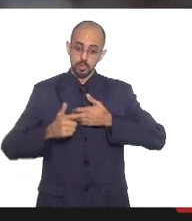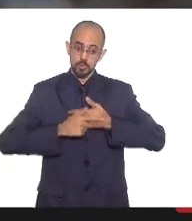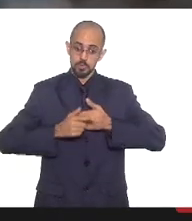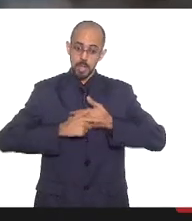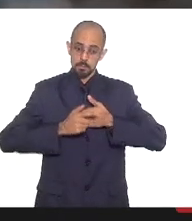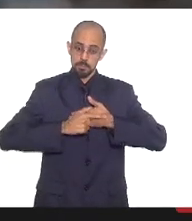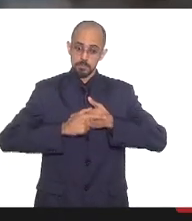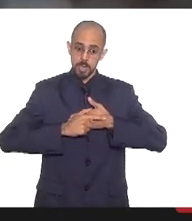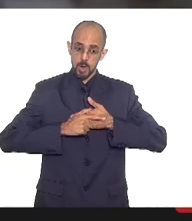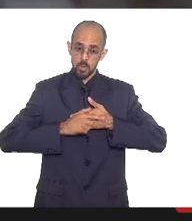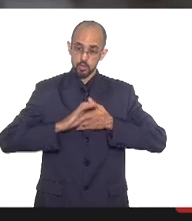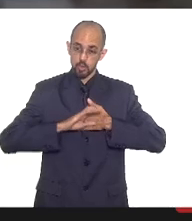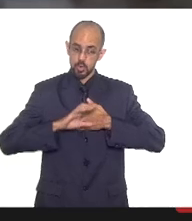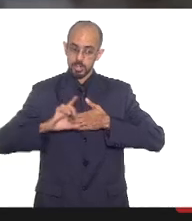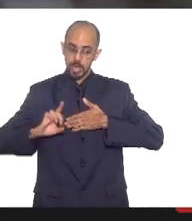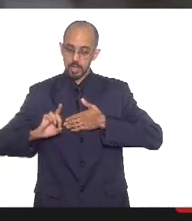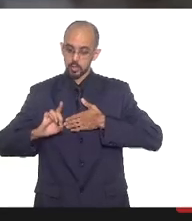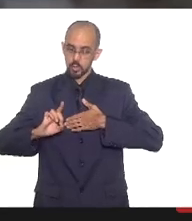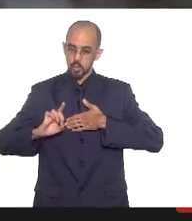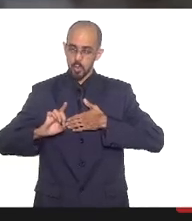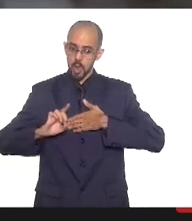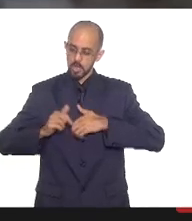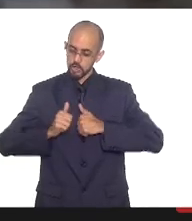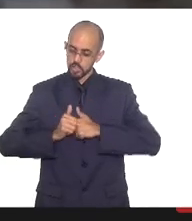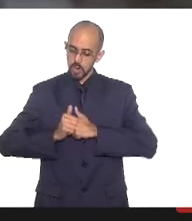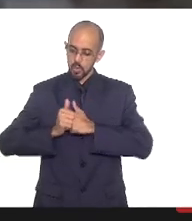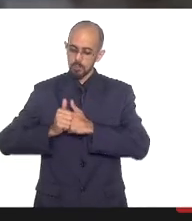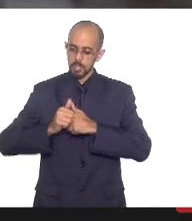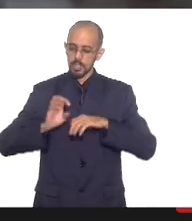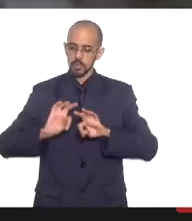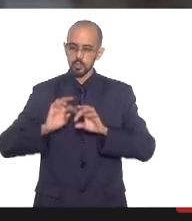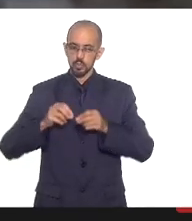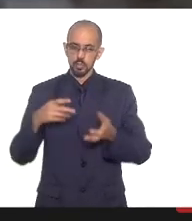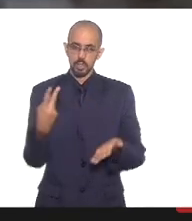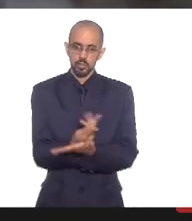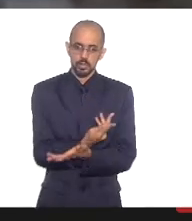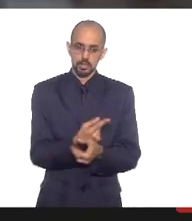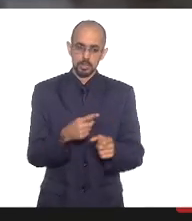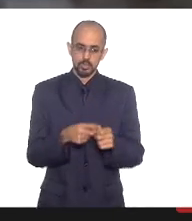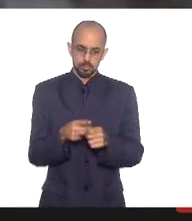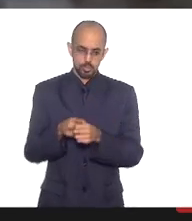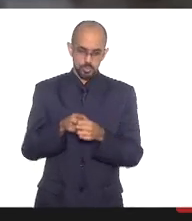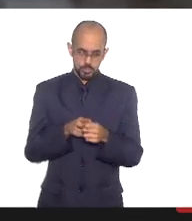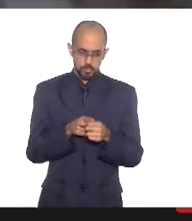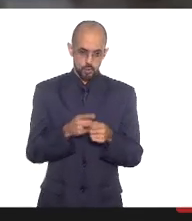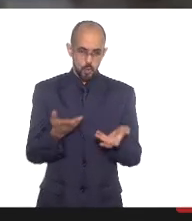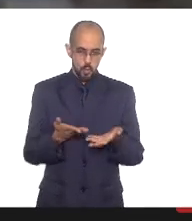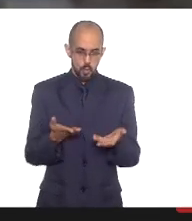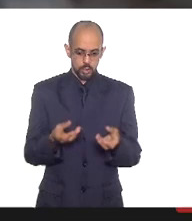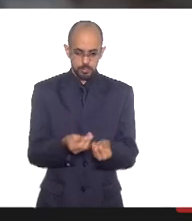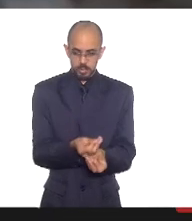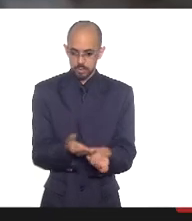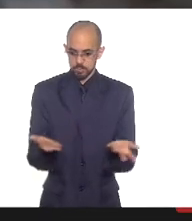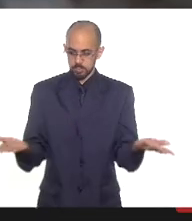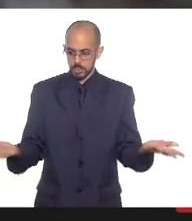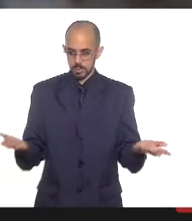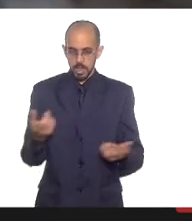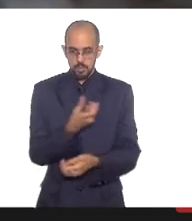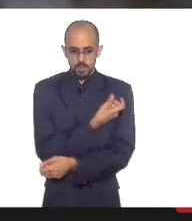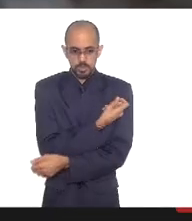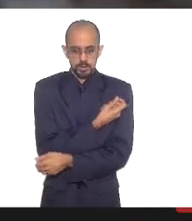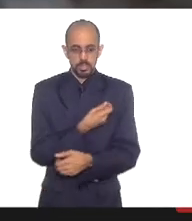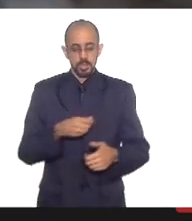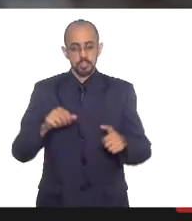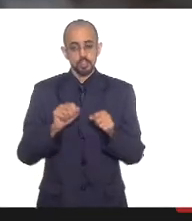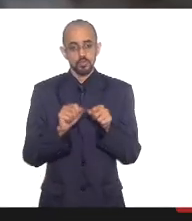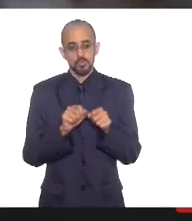coordenação que a gente vem acompanhando que vai acontecer de todos os municípios a prova dispensação de vacinas hoje é realizado o negócio no